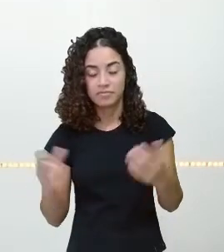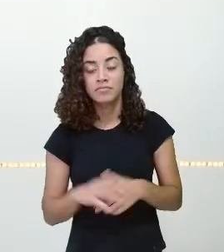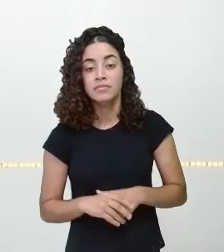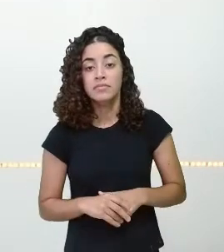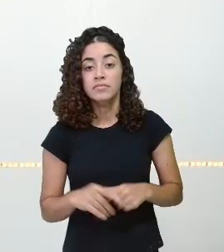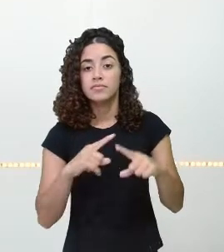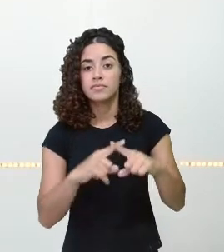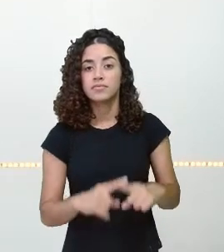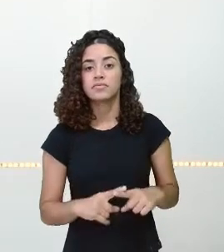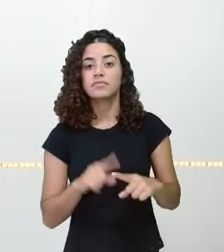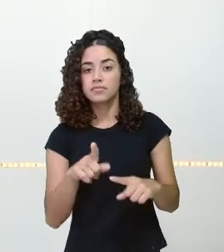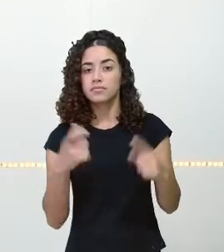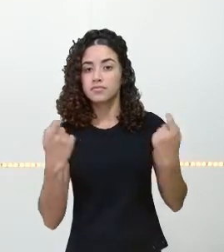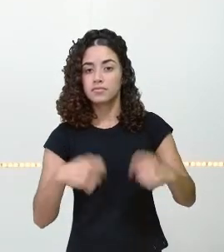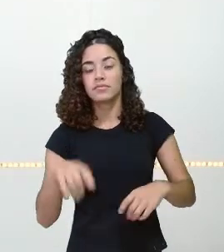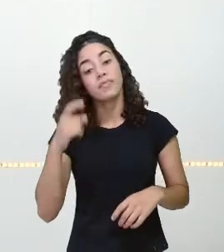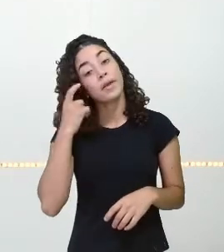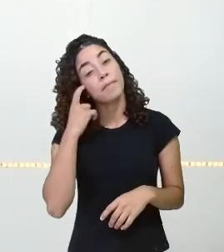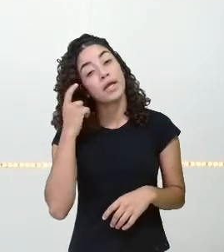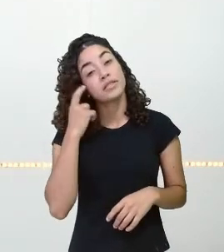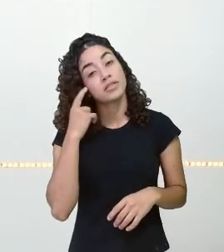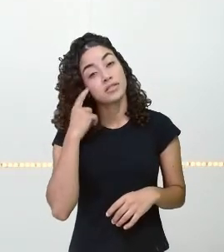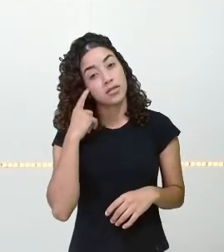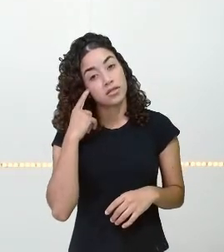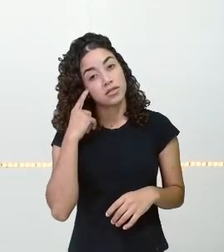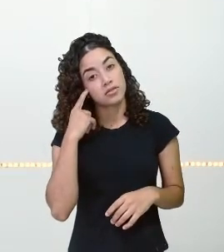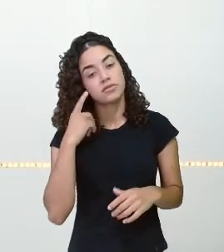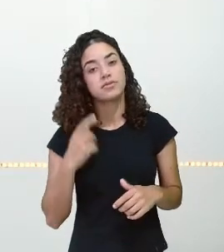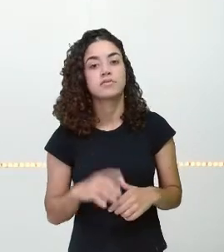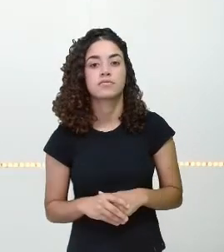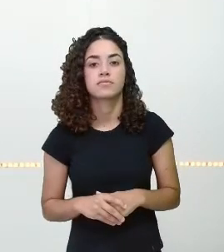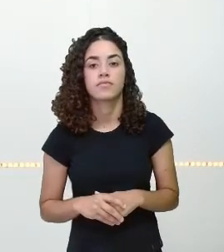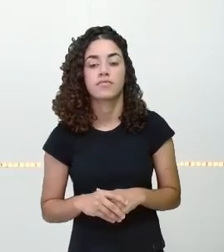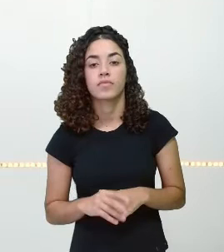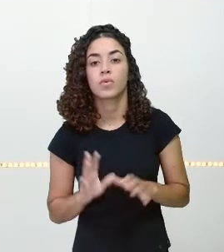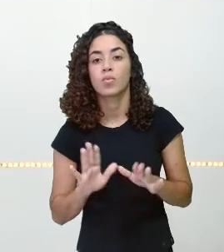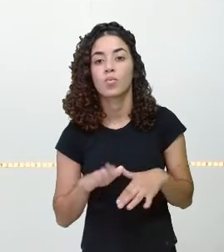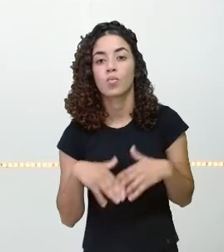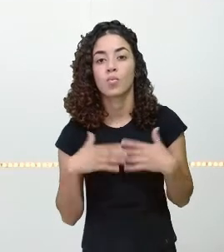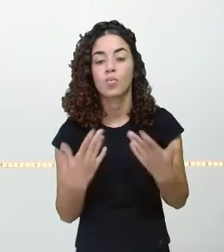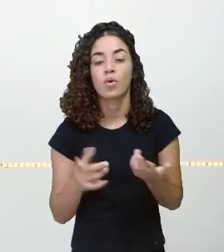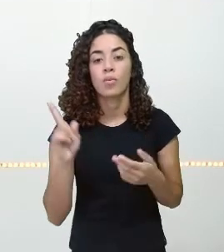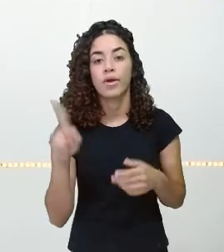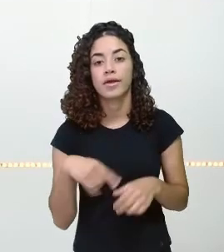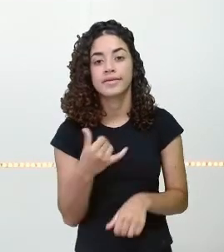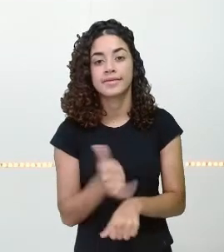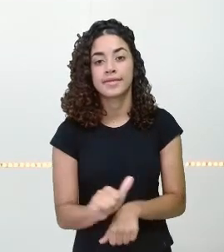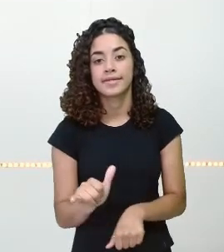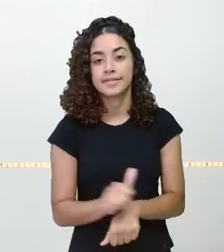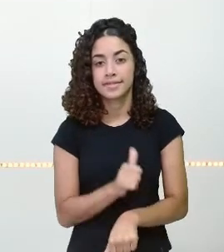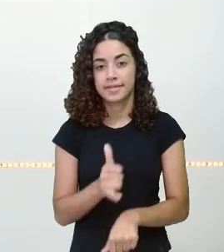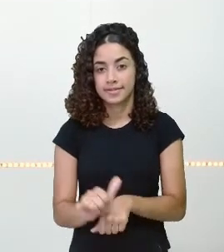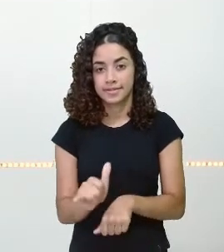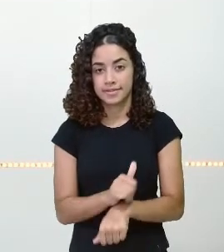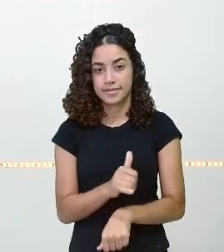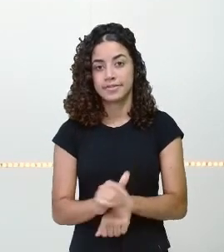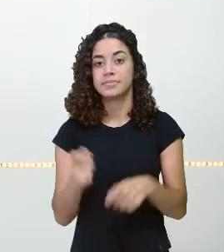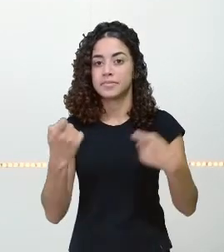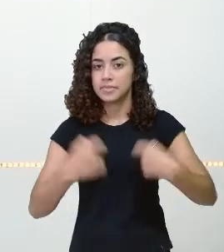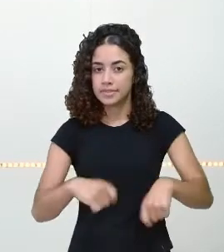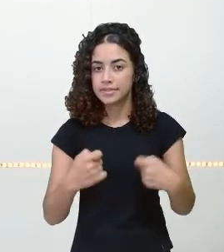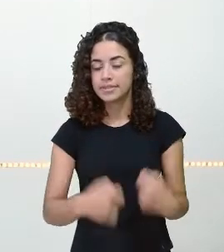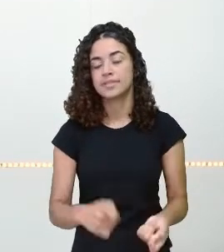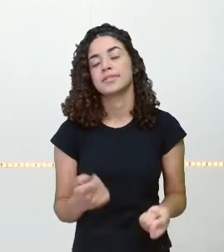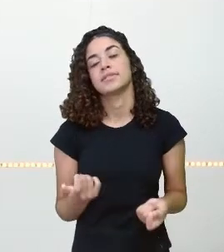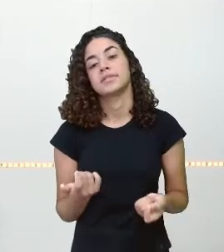Esse desafio vocês precisam pensar, tá? Ver aí quais são as estratégias que vocês vão precisar